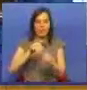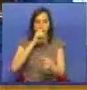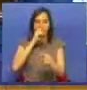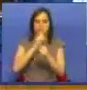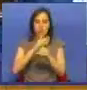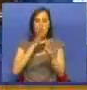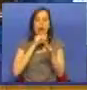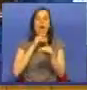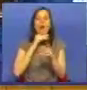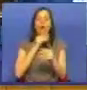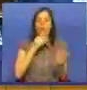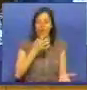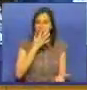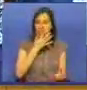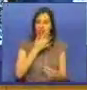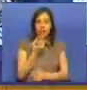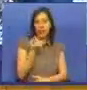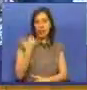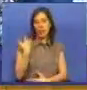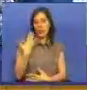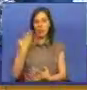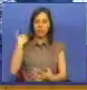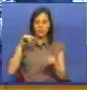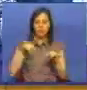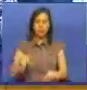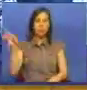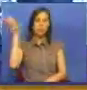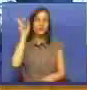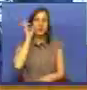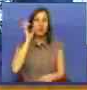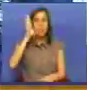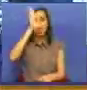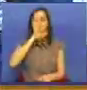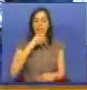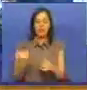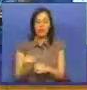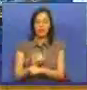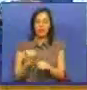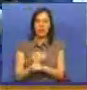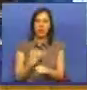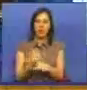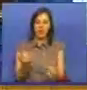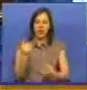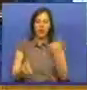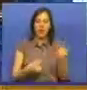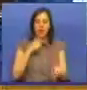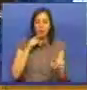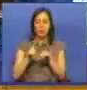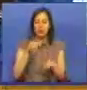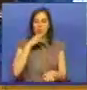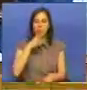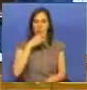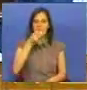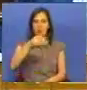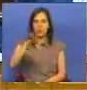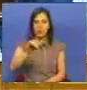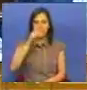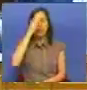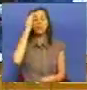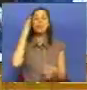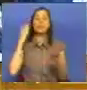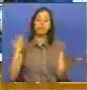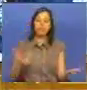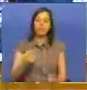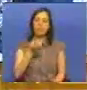mesma conversa que ainda recentemente aqui ouvimos o Ministro do Trabalho e alguns deputados do Partido Socialista.